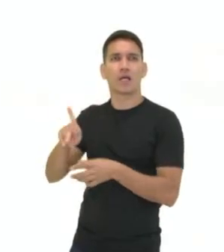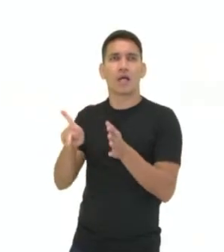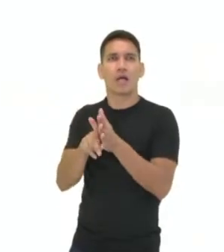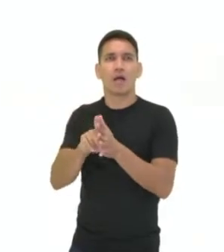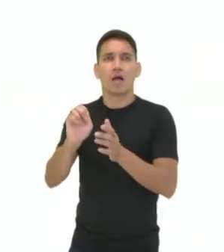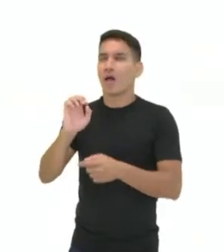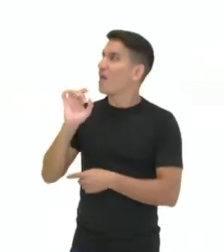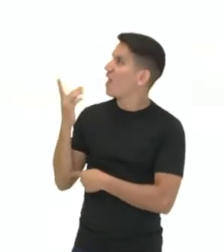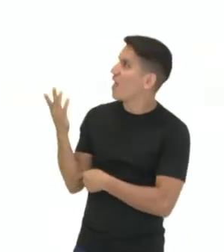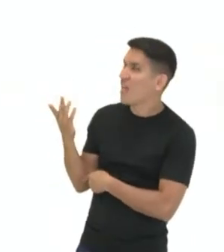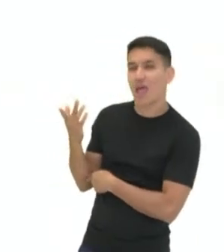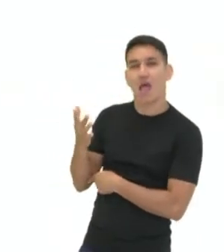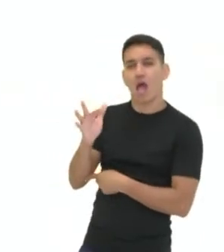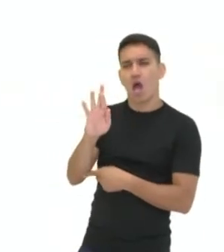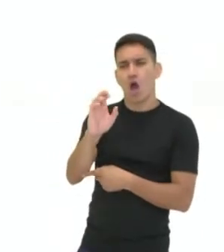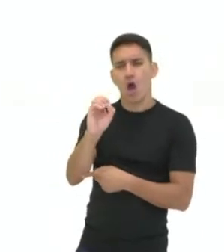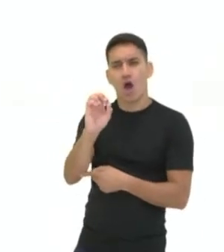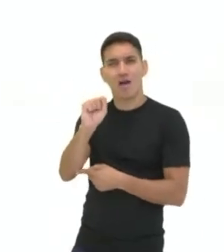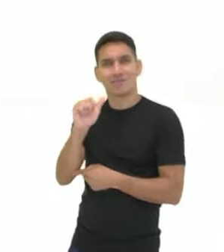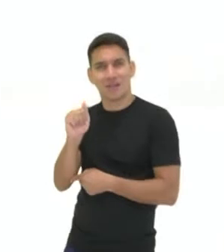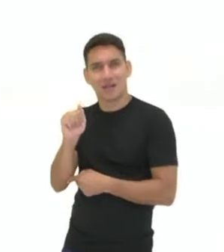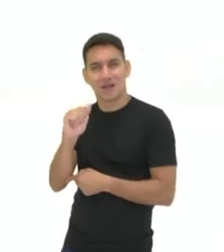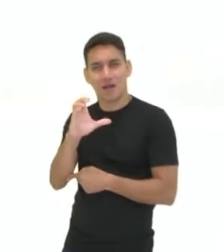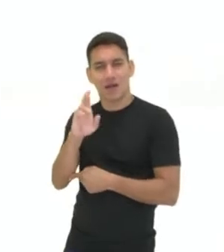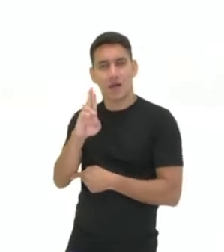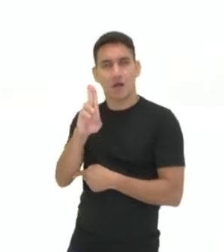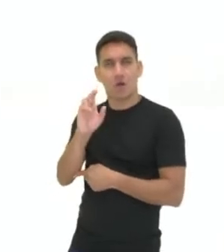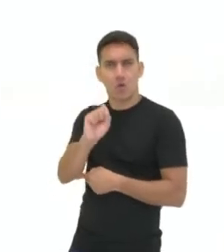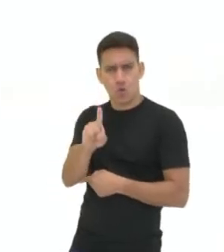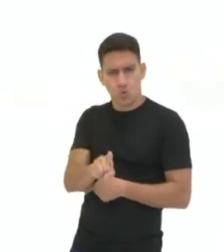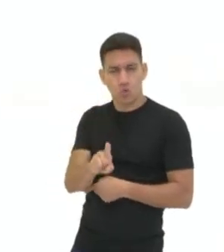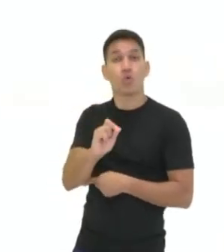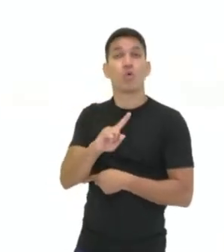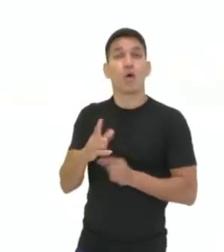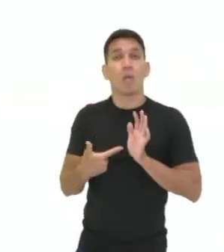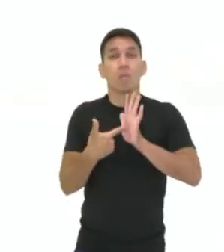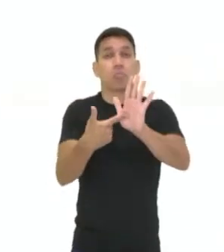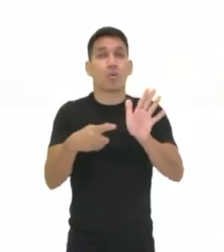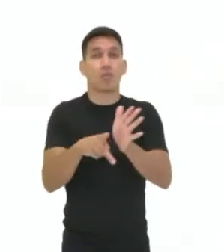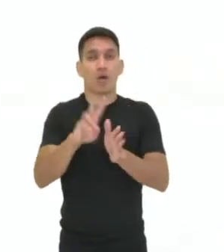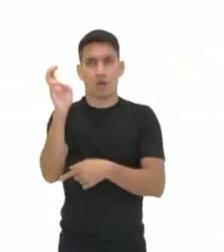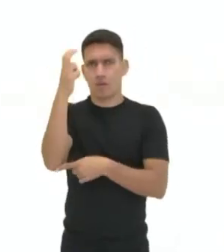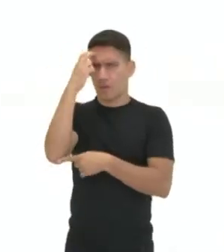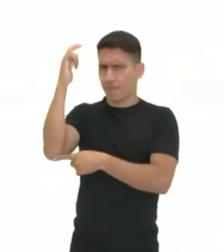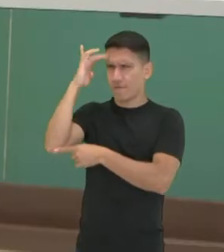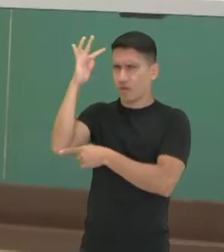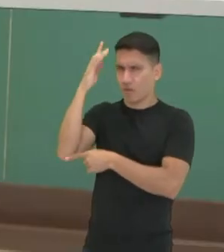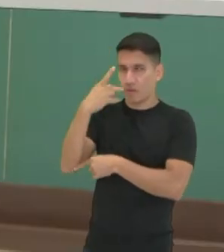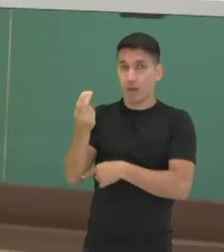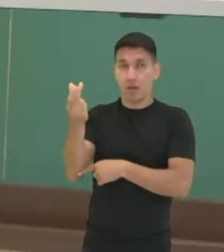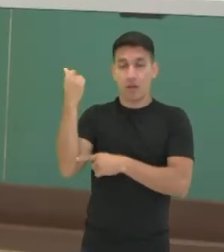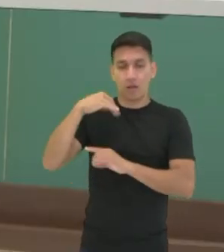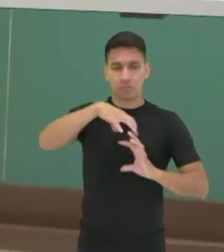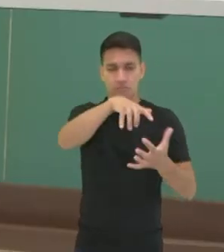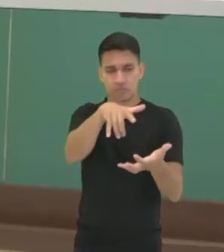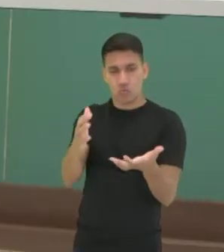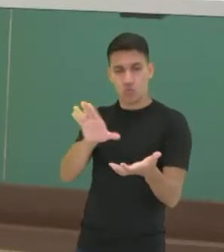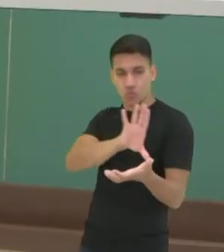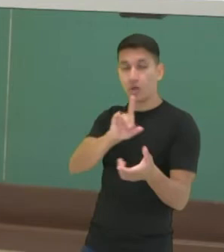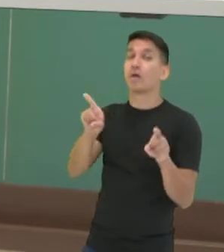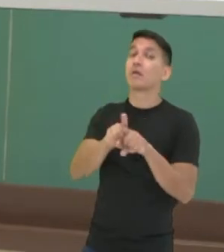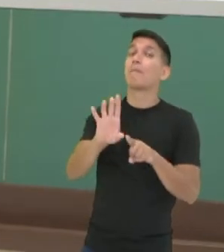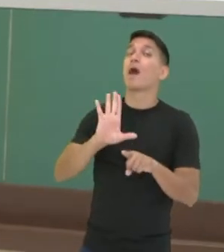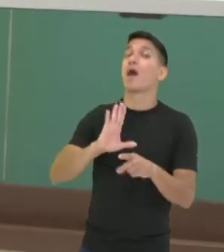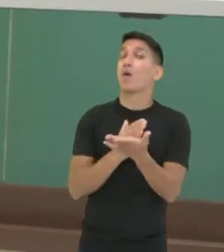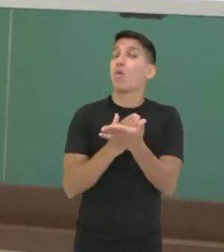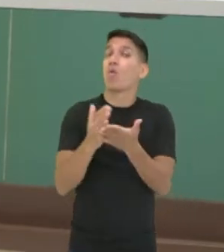Os Rosa Cruzes são uma manifestação cultural, místico-filosófica ocidental, mas ela tem suas raízes